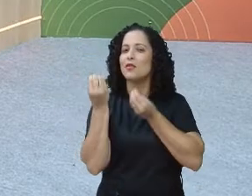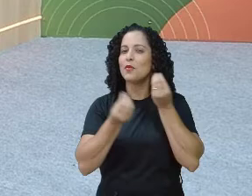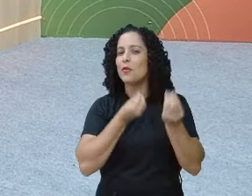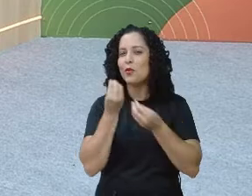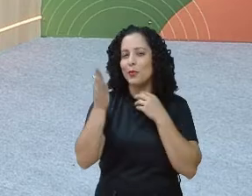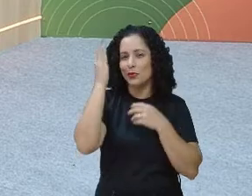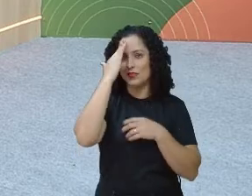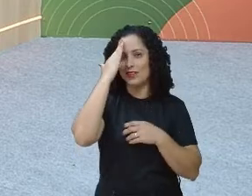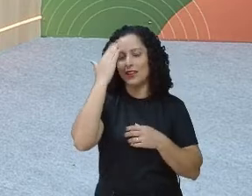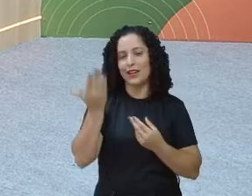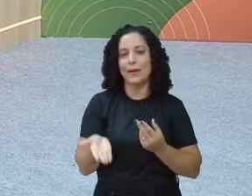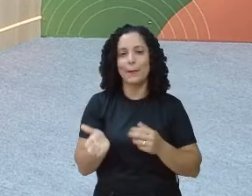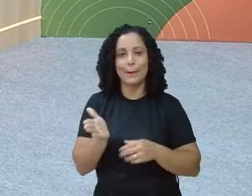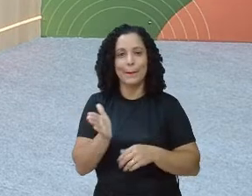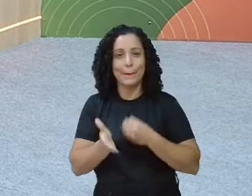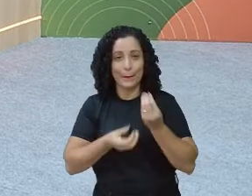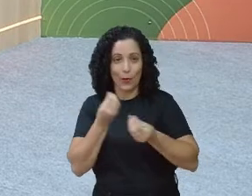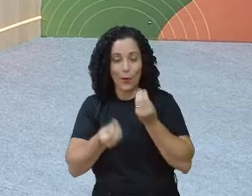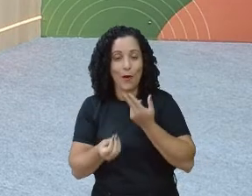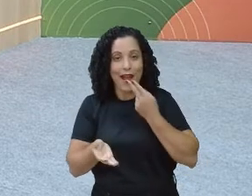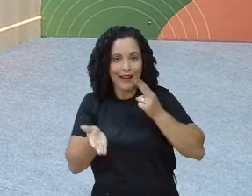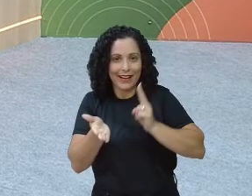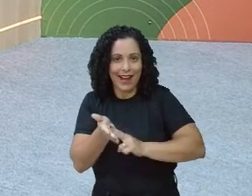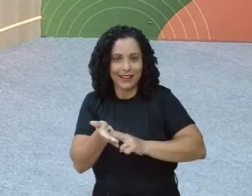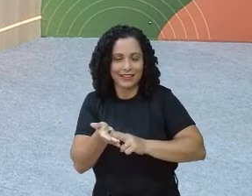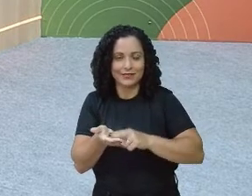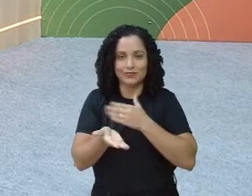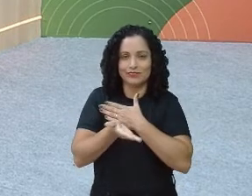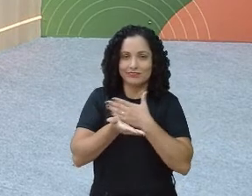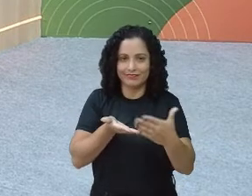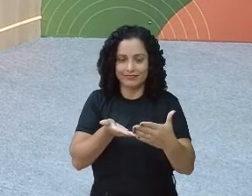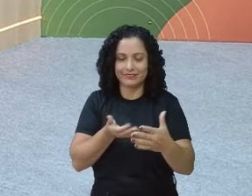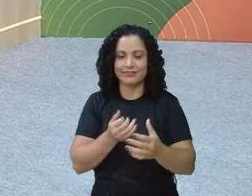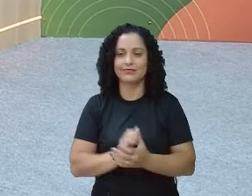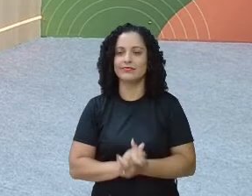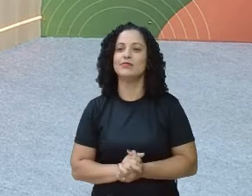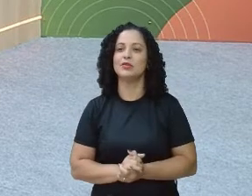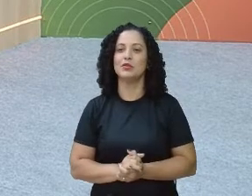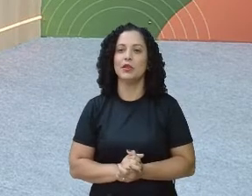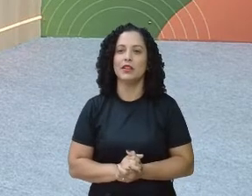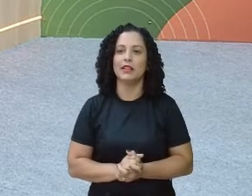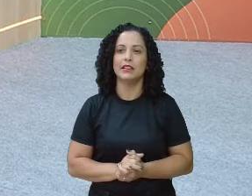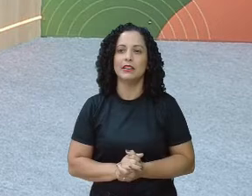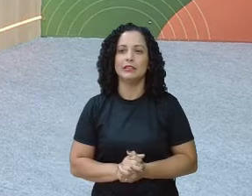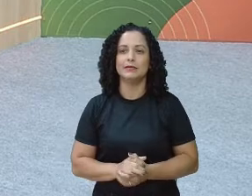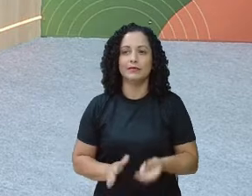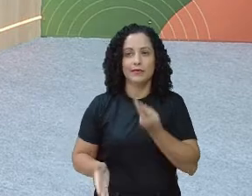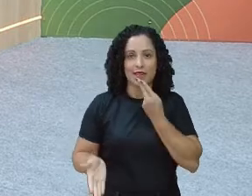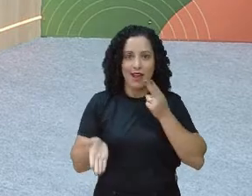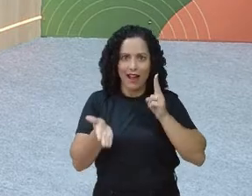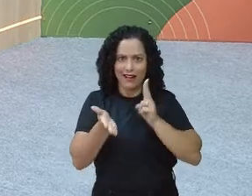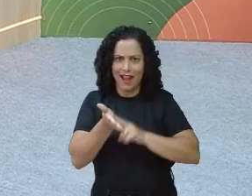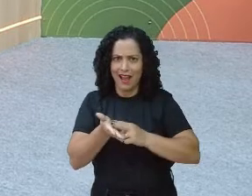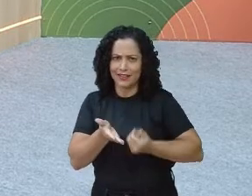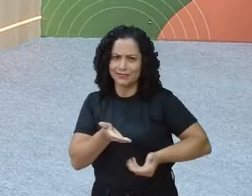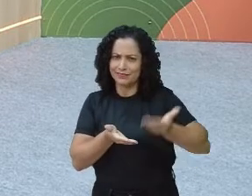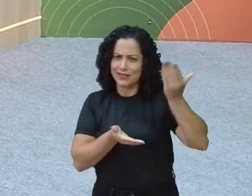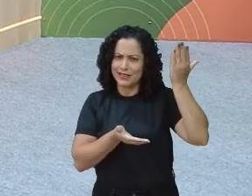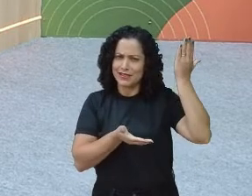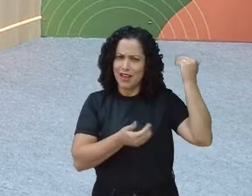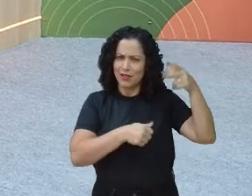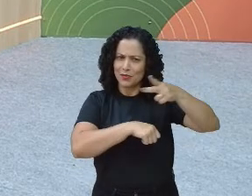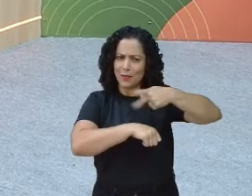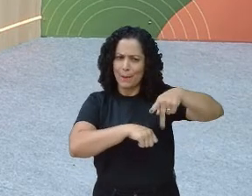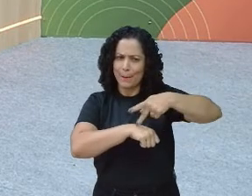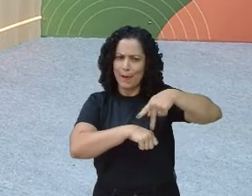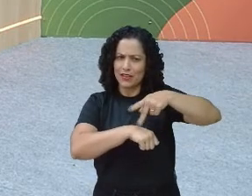gente entende mais um pouquinho o caminho, né, que a carta percorreu. A carta que circulava no Oriente Médio, ela não era